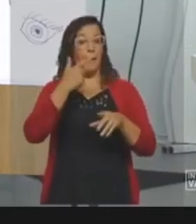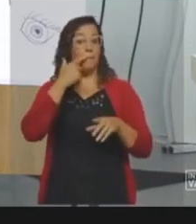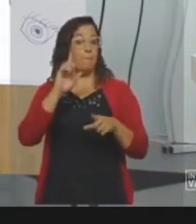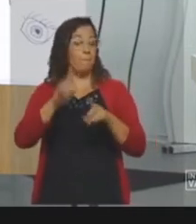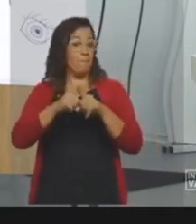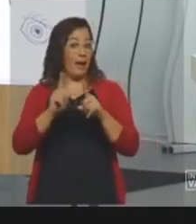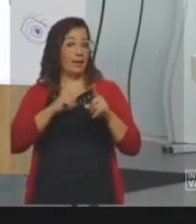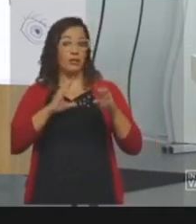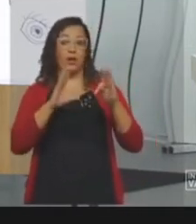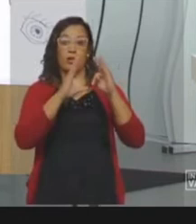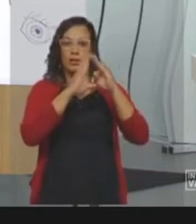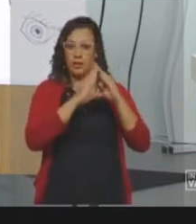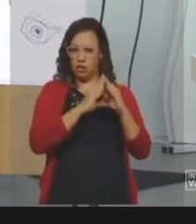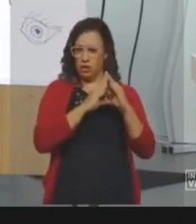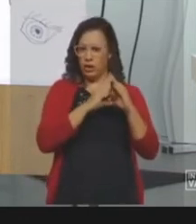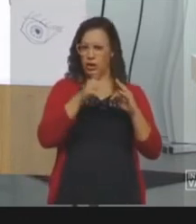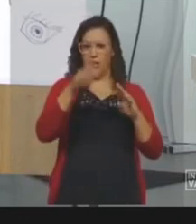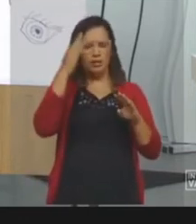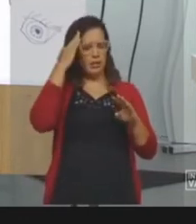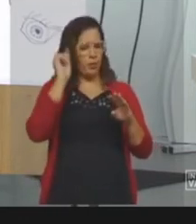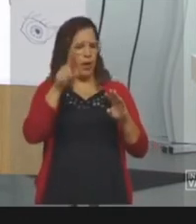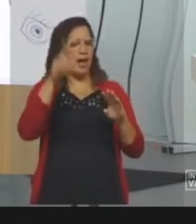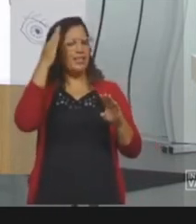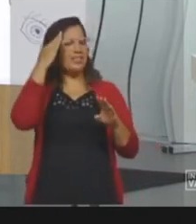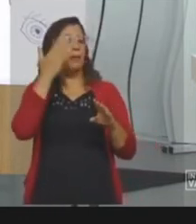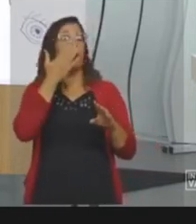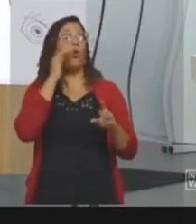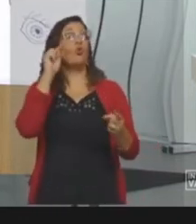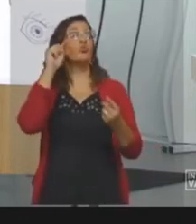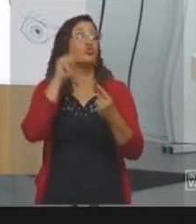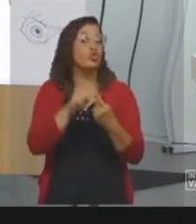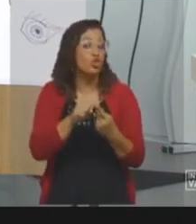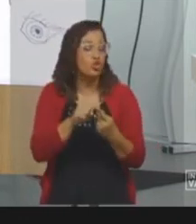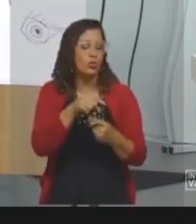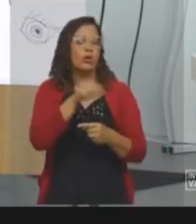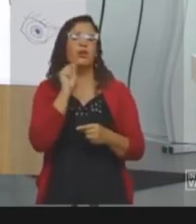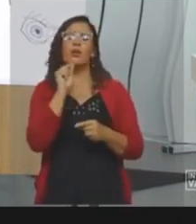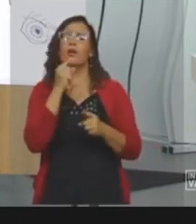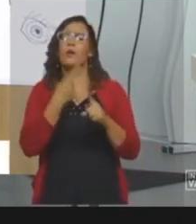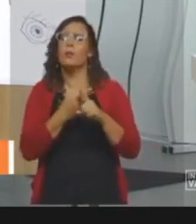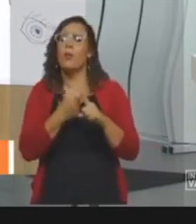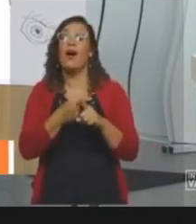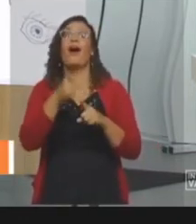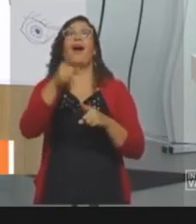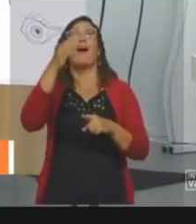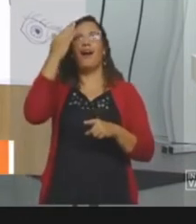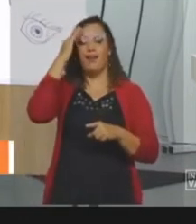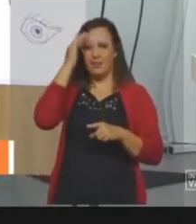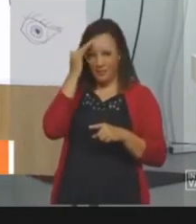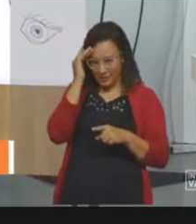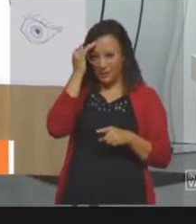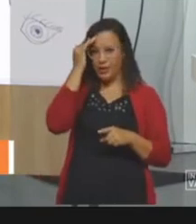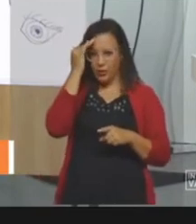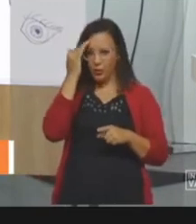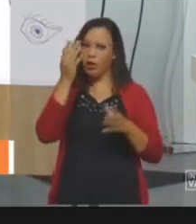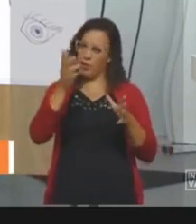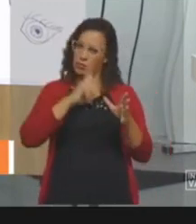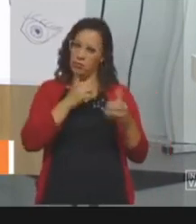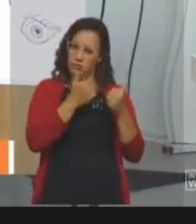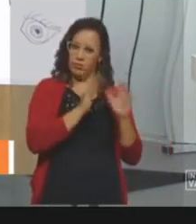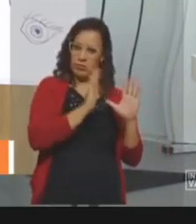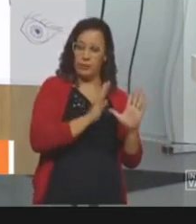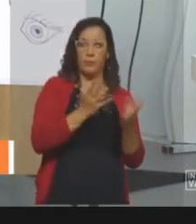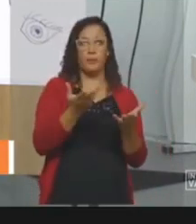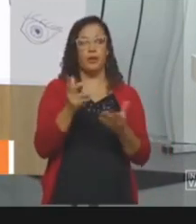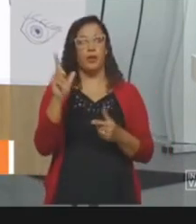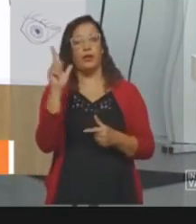sabe qual gene você colocou naquele organismo ali. Esse gene serve para quê? Serve para isso. Então, existe uma vantagem aí. É óbvio